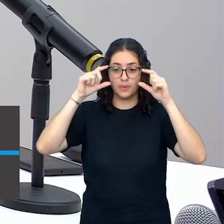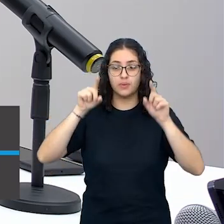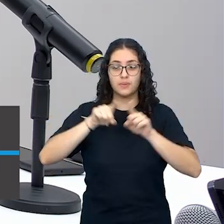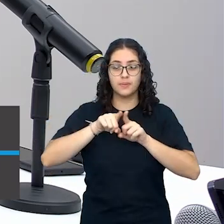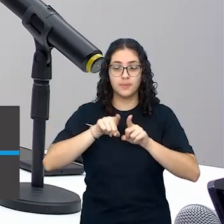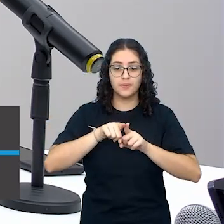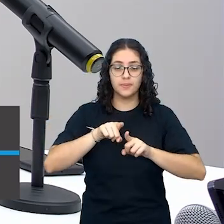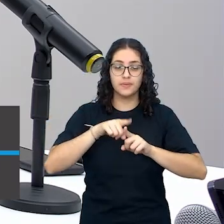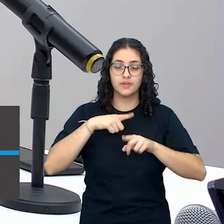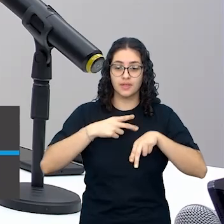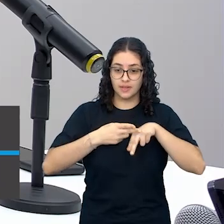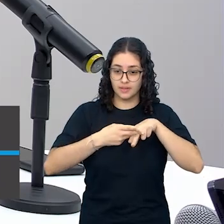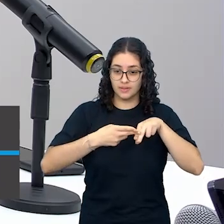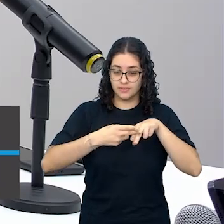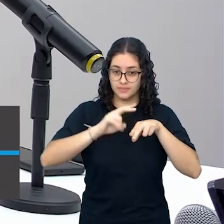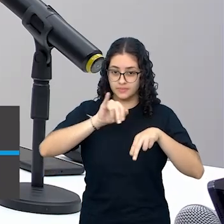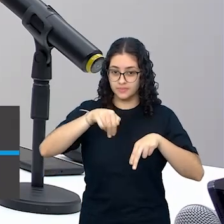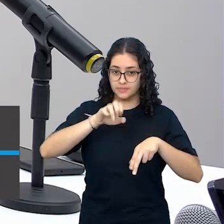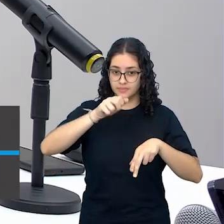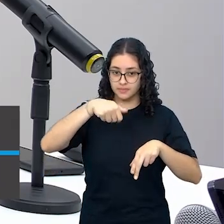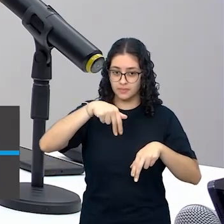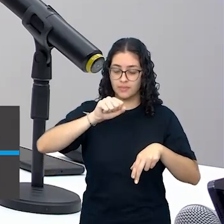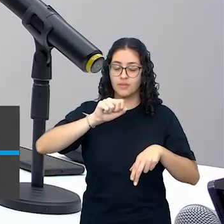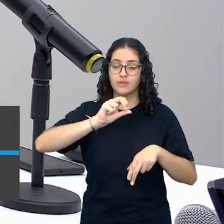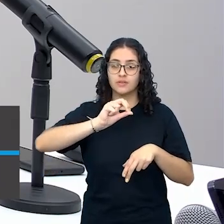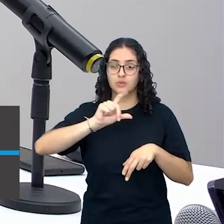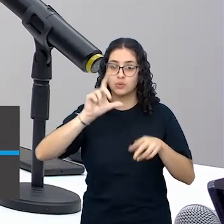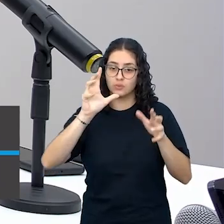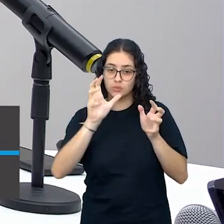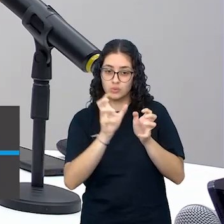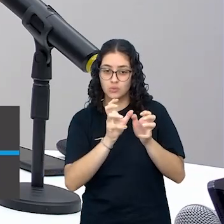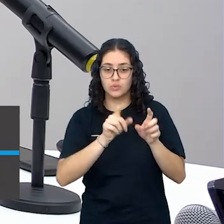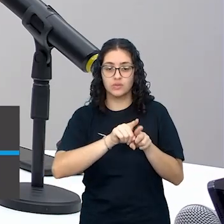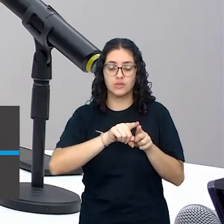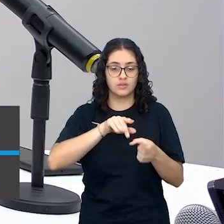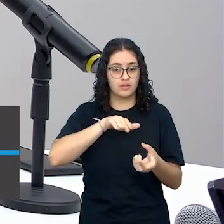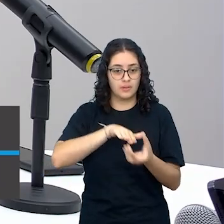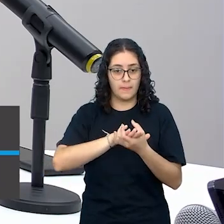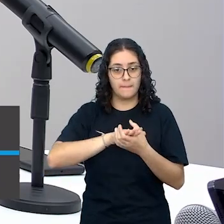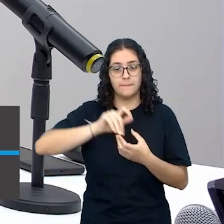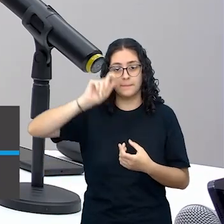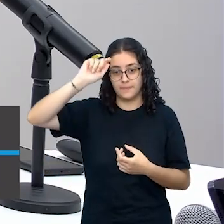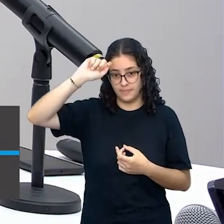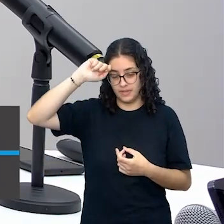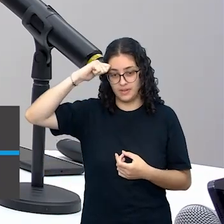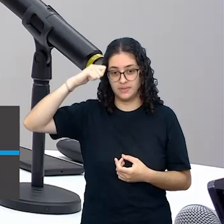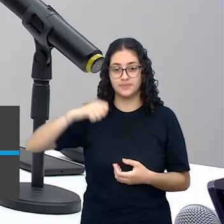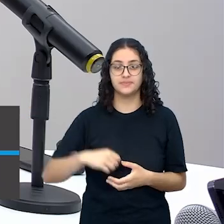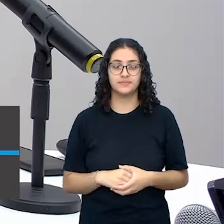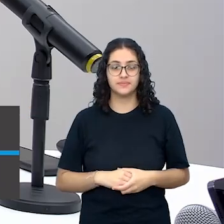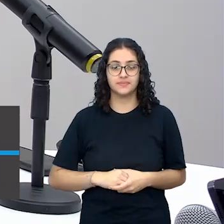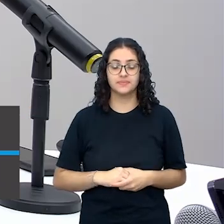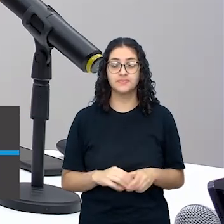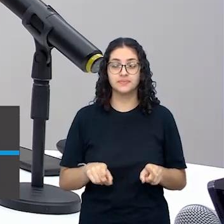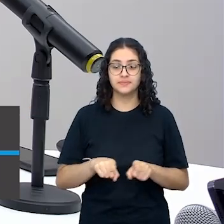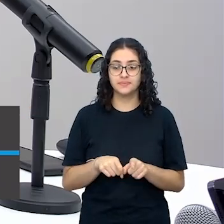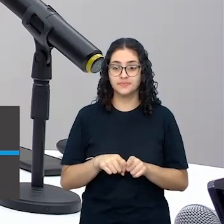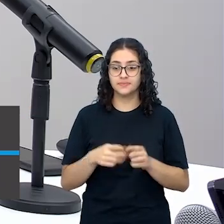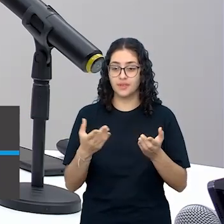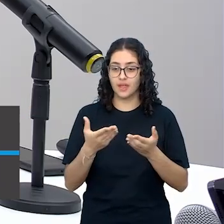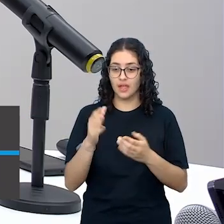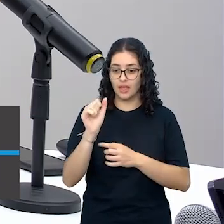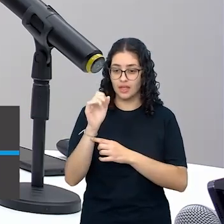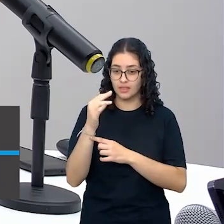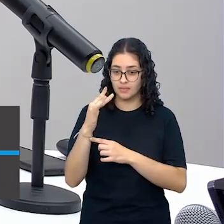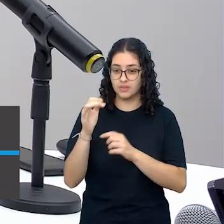uma calça jeans na cor azul escura e um par de tênis preto. Farei a apresentação dessa